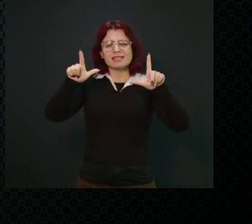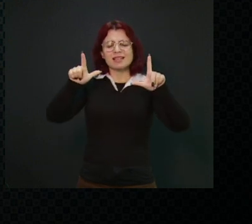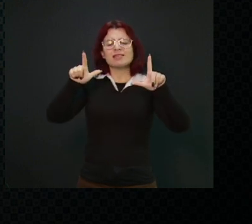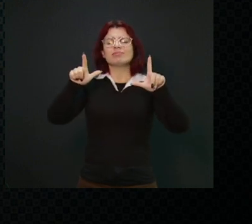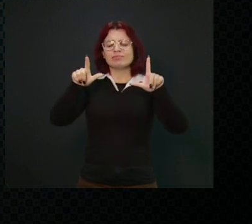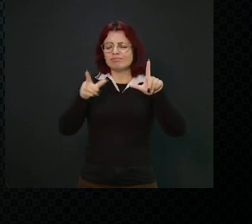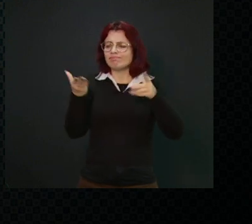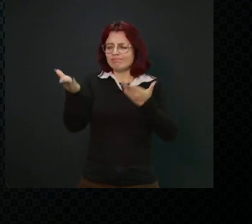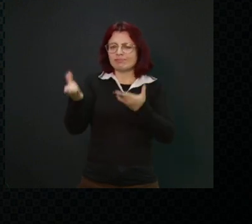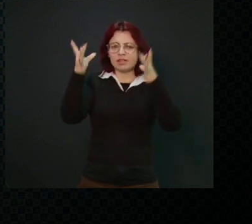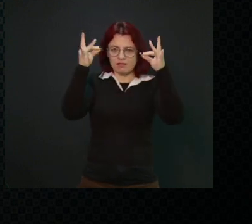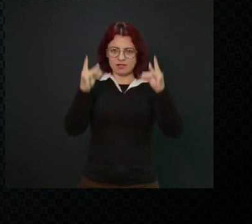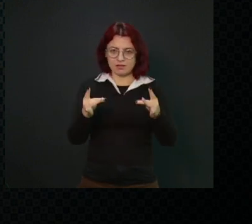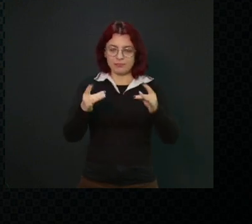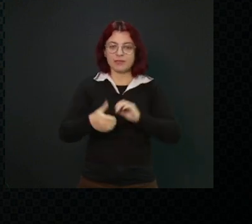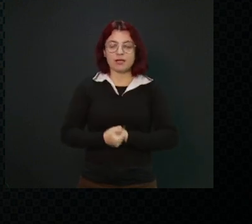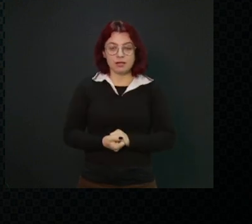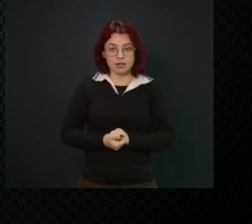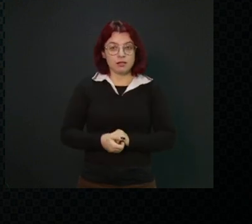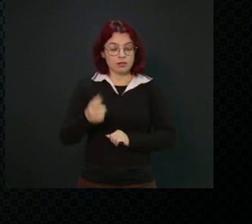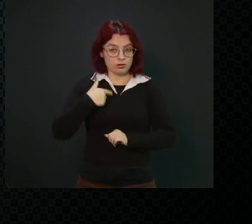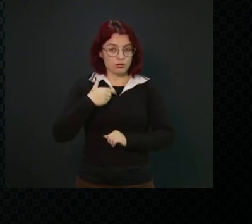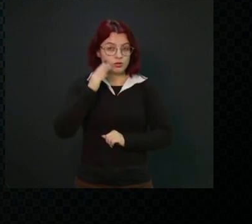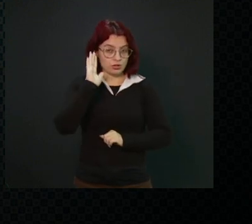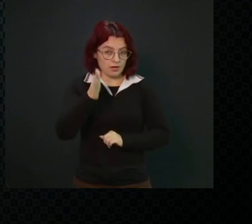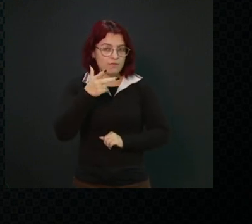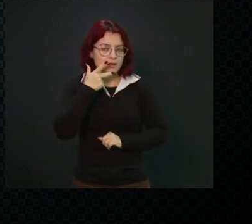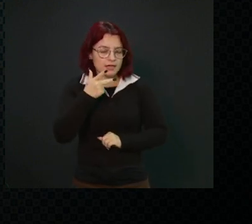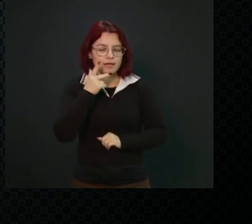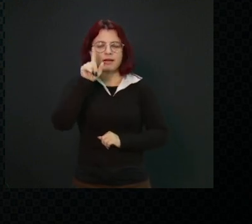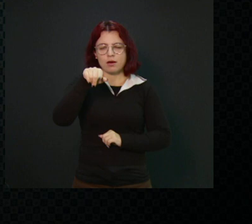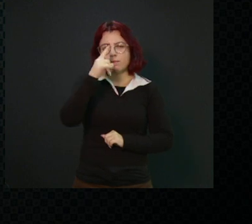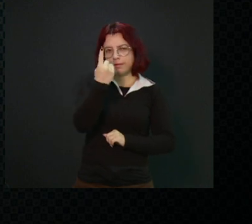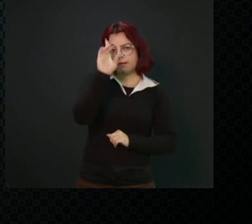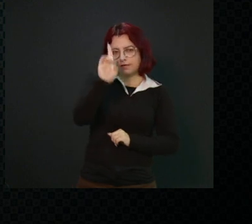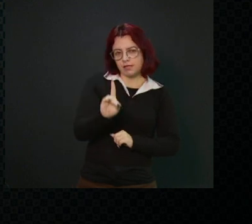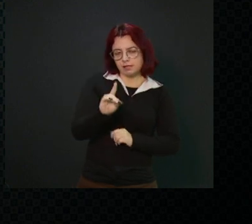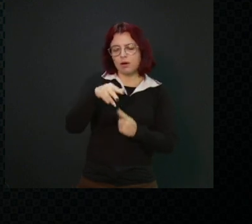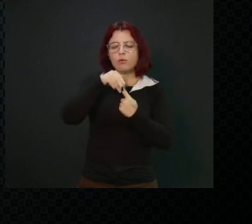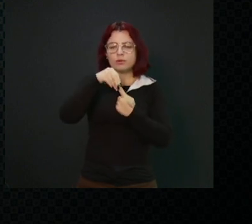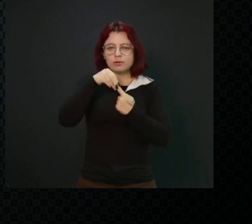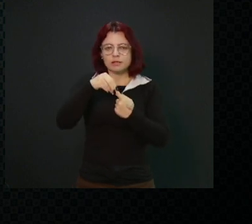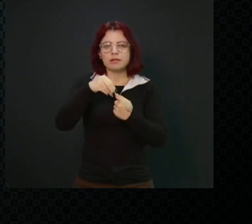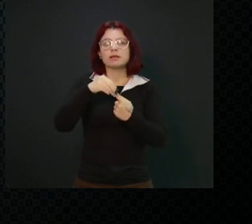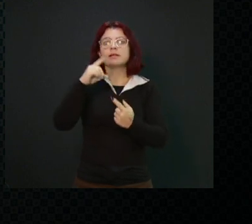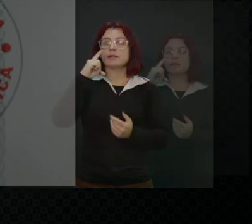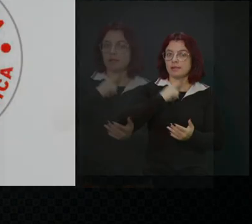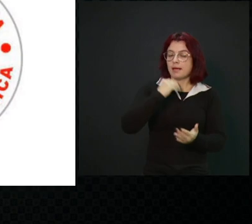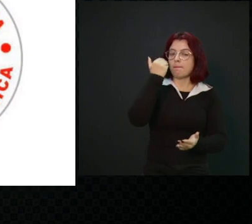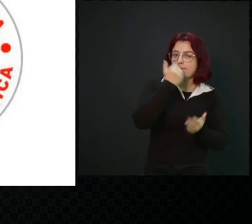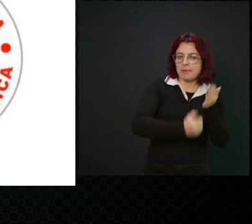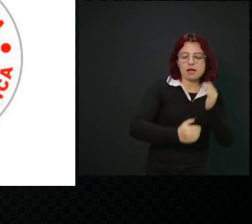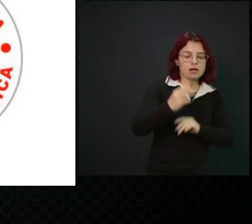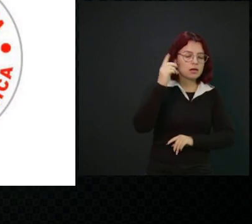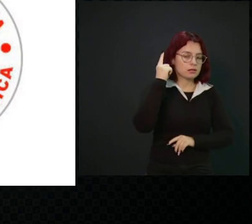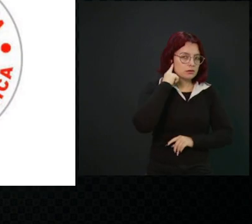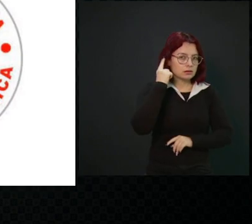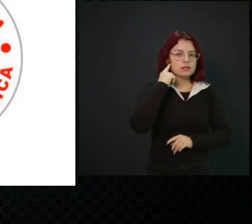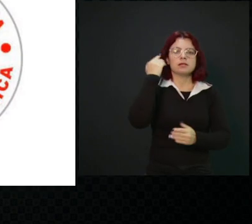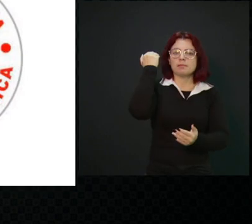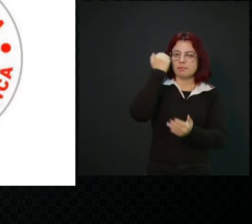a essa definição. Então, mencionando, é uma deficiência única em que apresenta perdas auditivas e